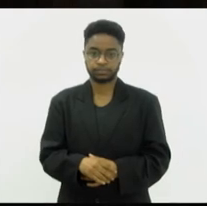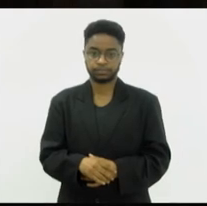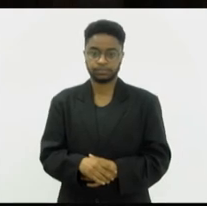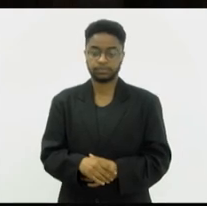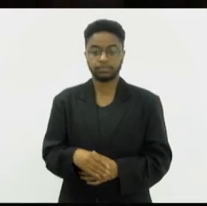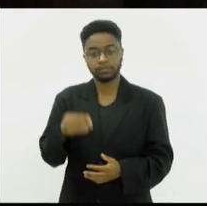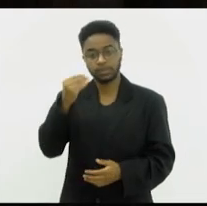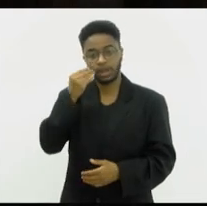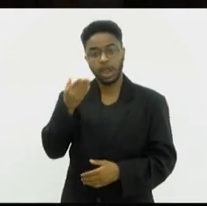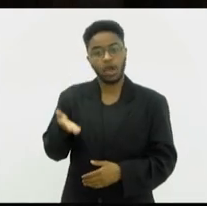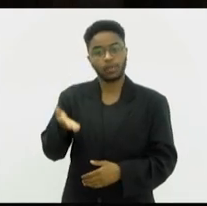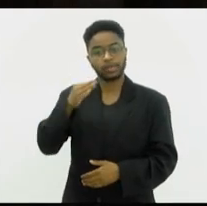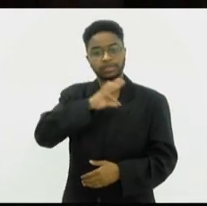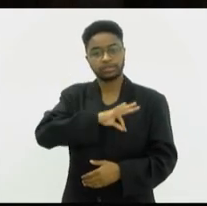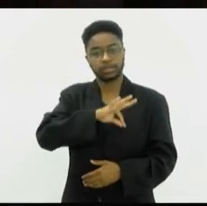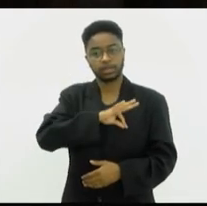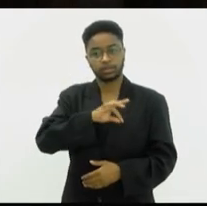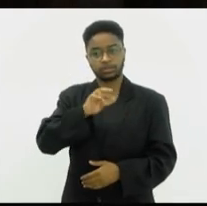o seu salário em